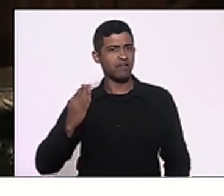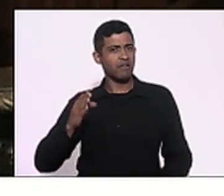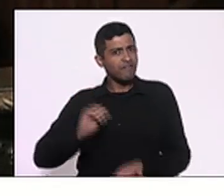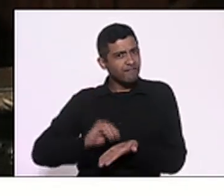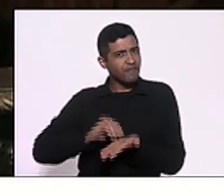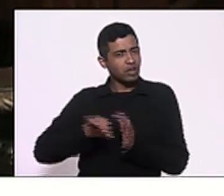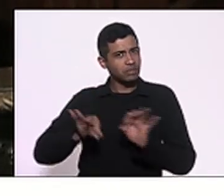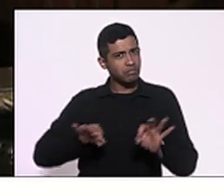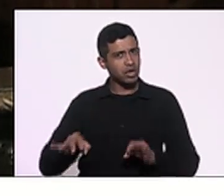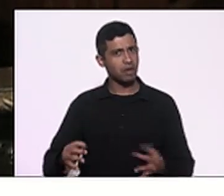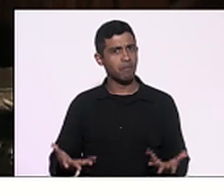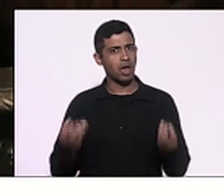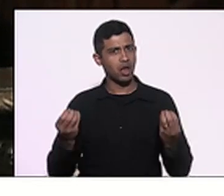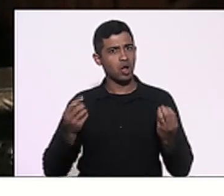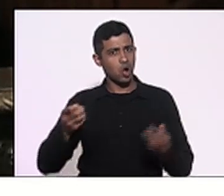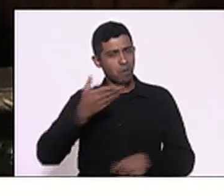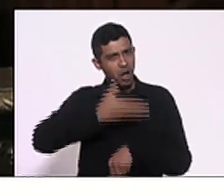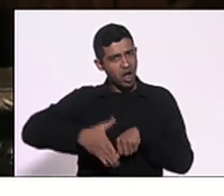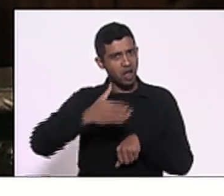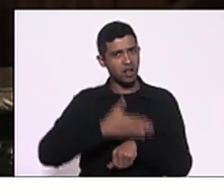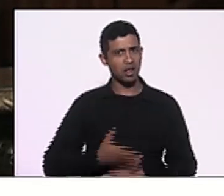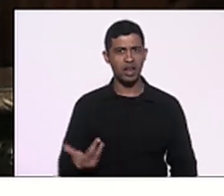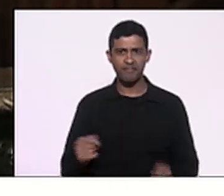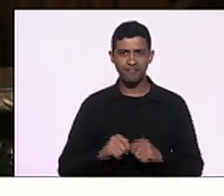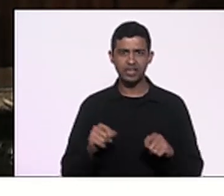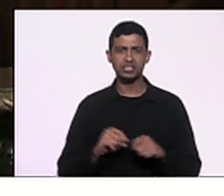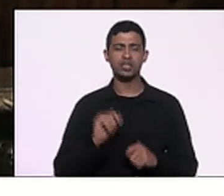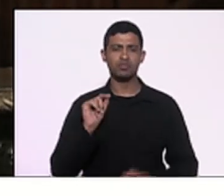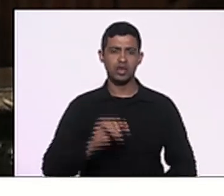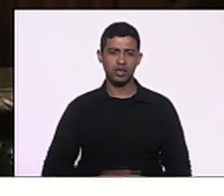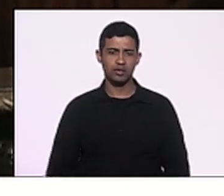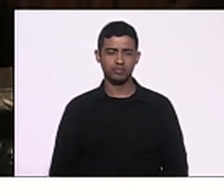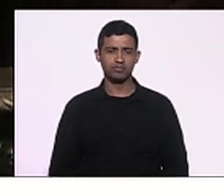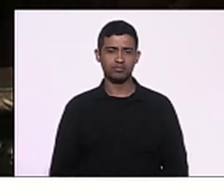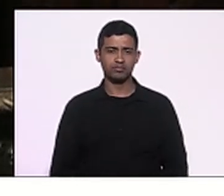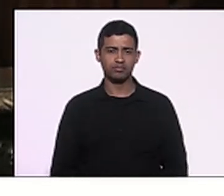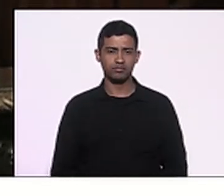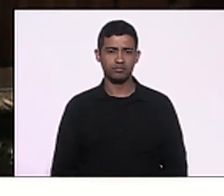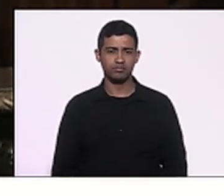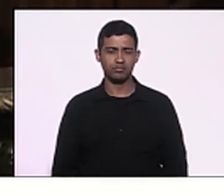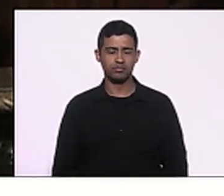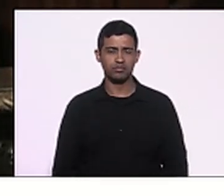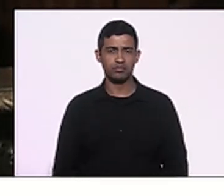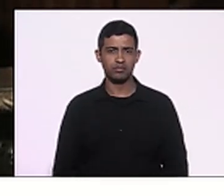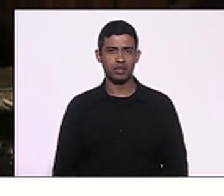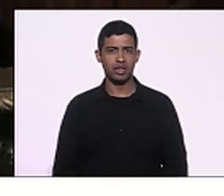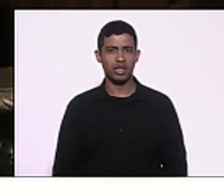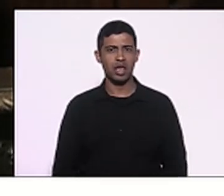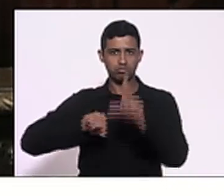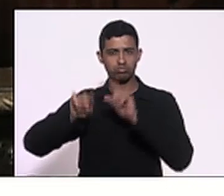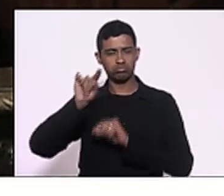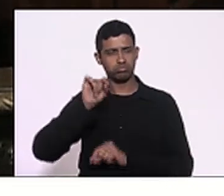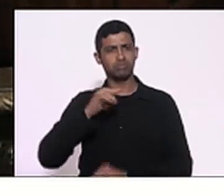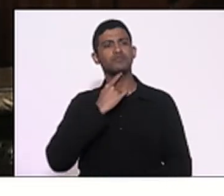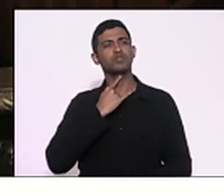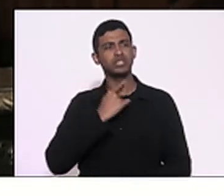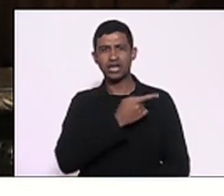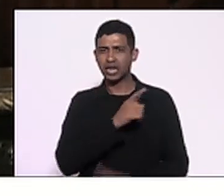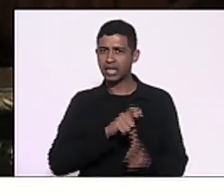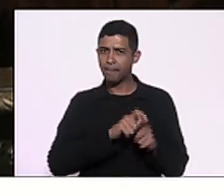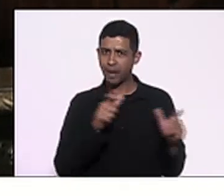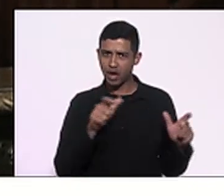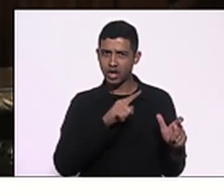senador de Pernambuco vai resolver quem vai ser o diretor-geral do Cefet de Minas Gerais, um vereador de